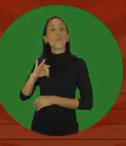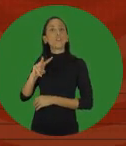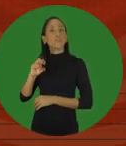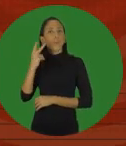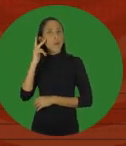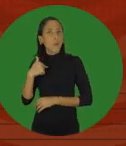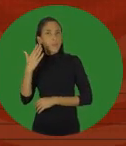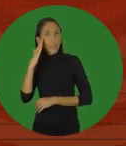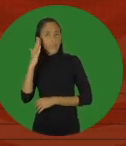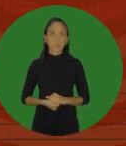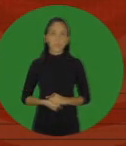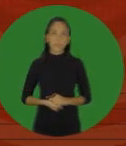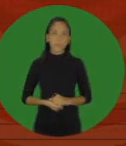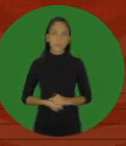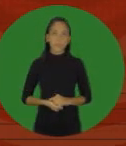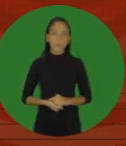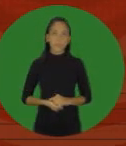dados.